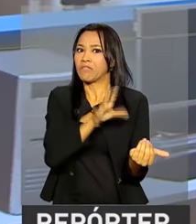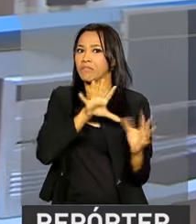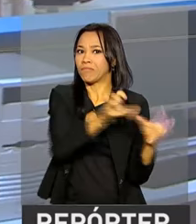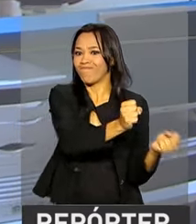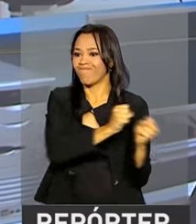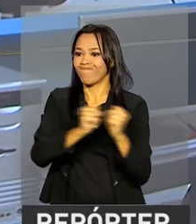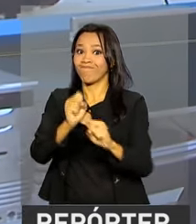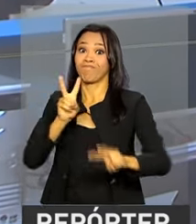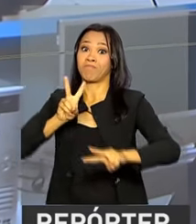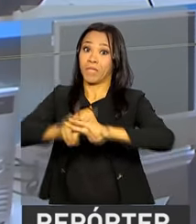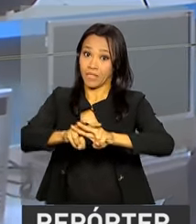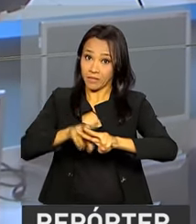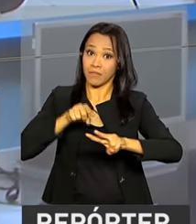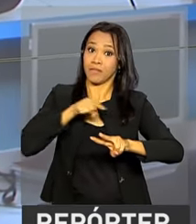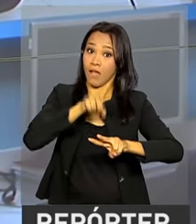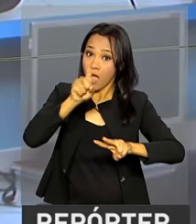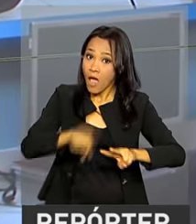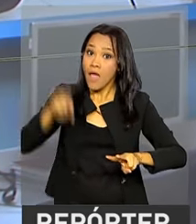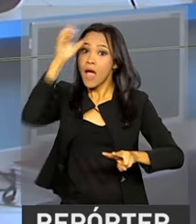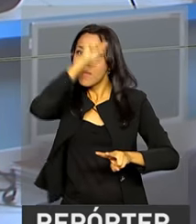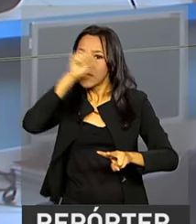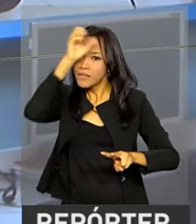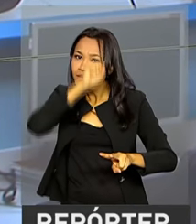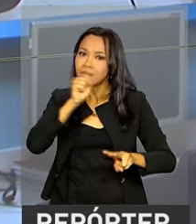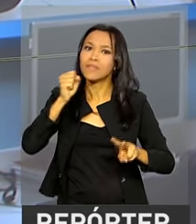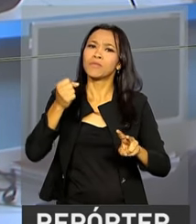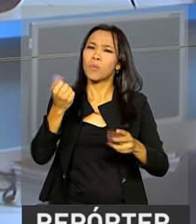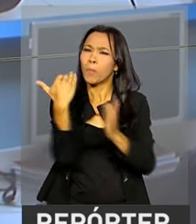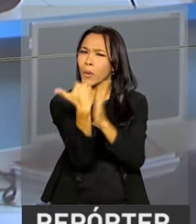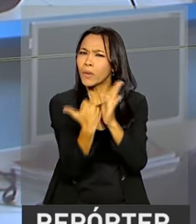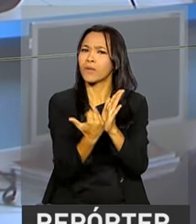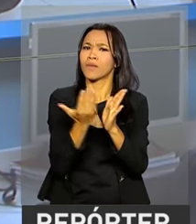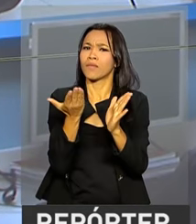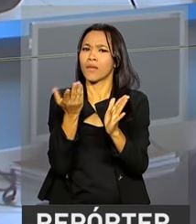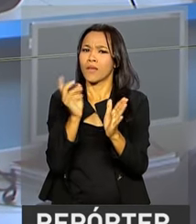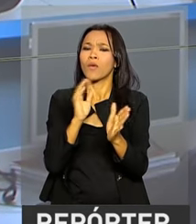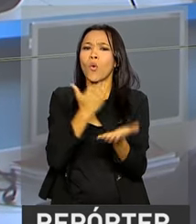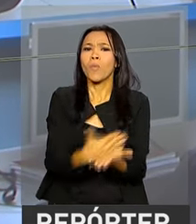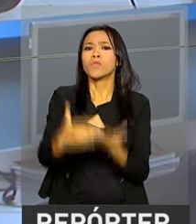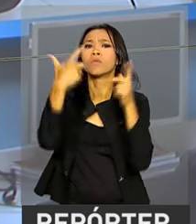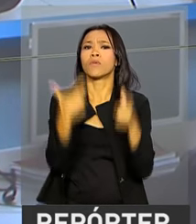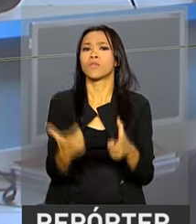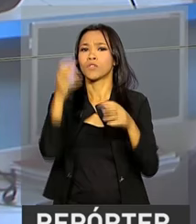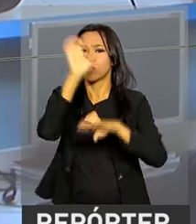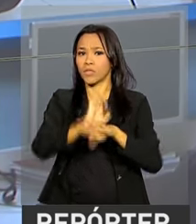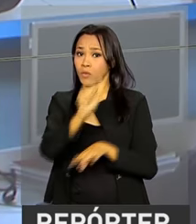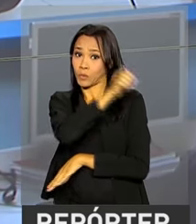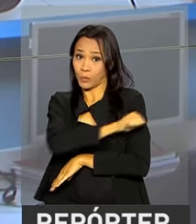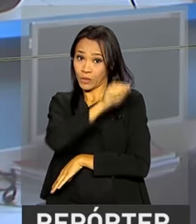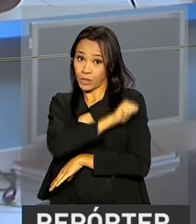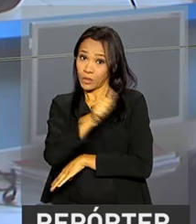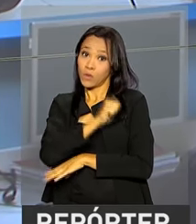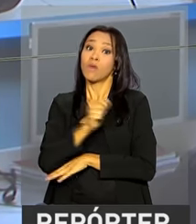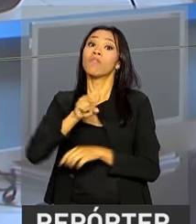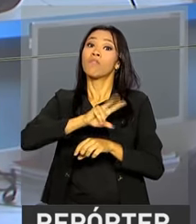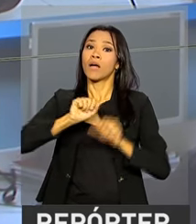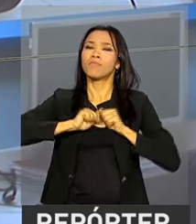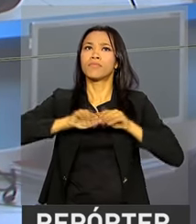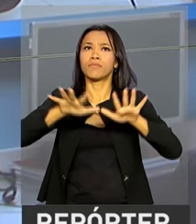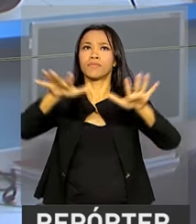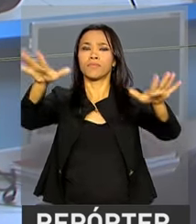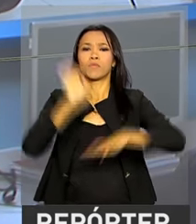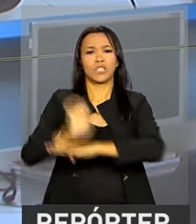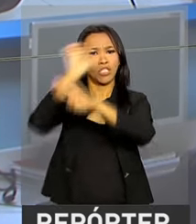educativas é o programa aprendiz na medida a iniciativa que teve início no Rio de Janeiro deve chegar a outros estados